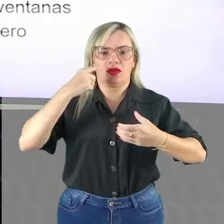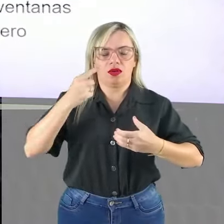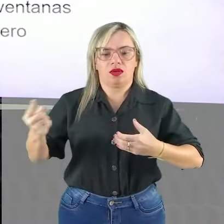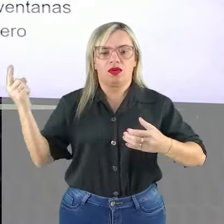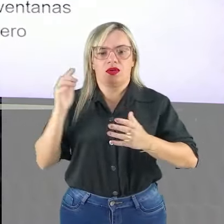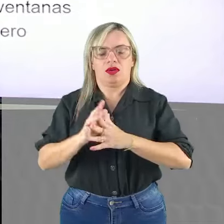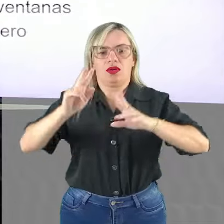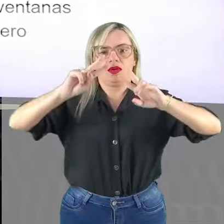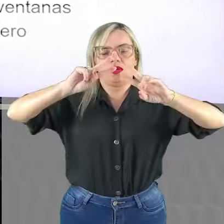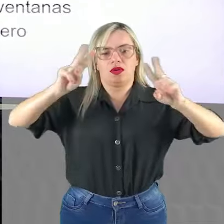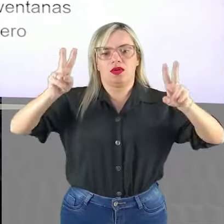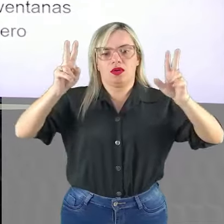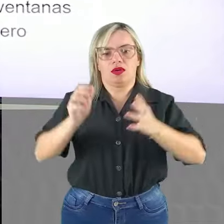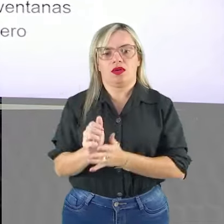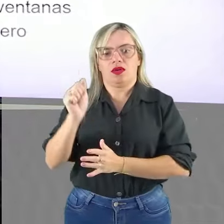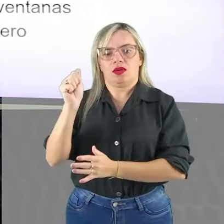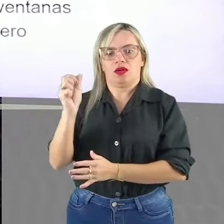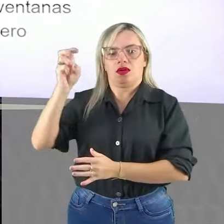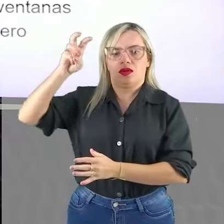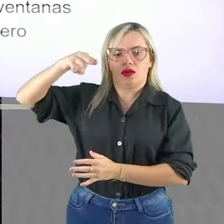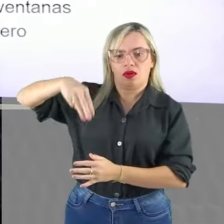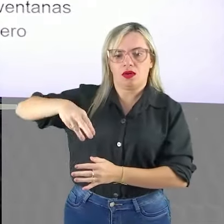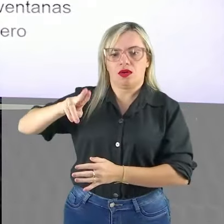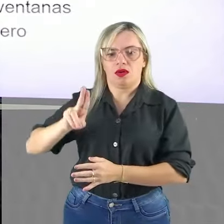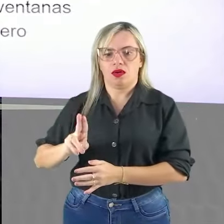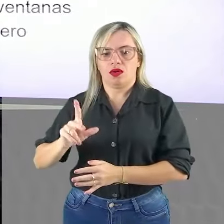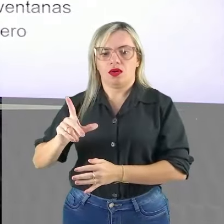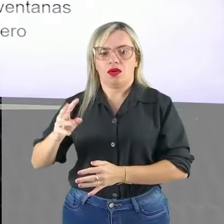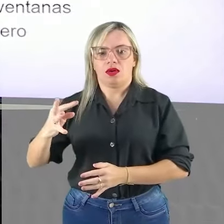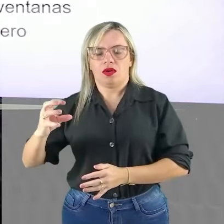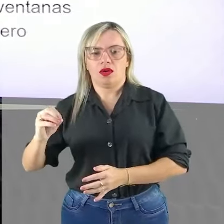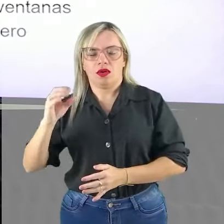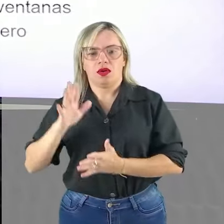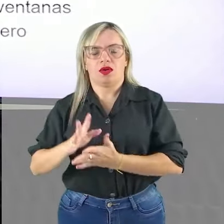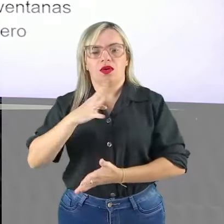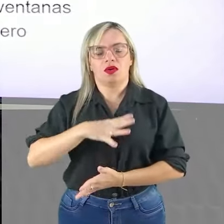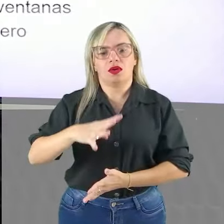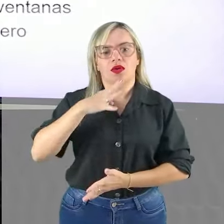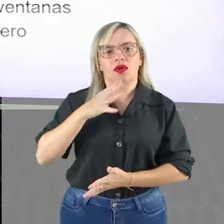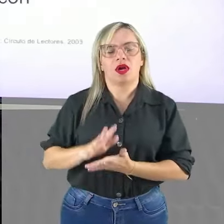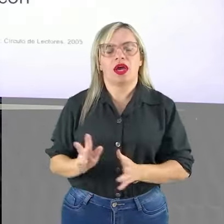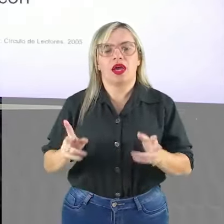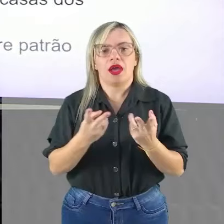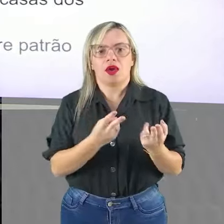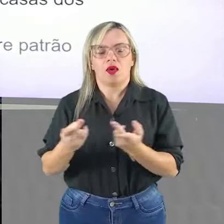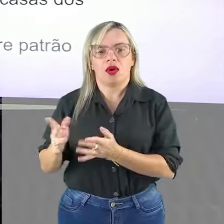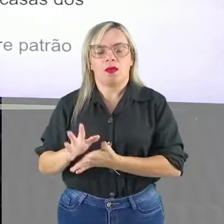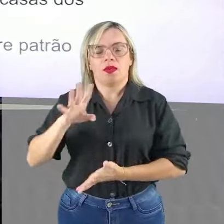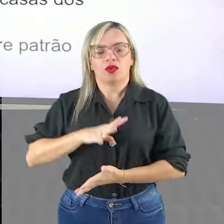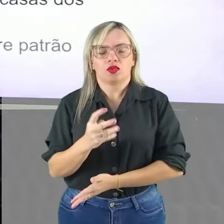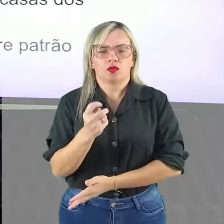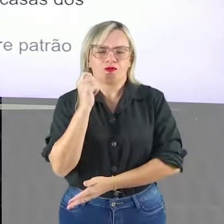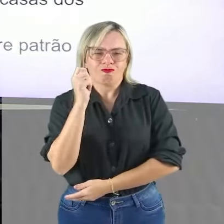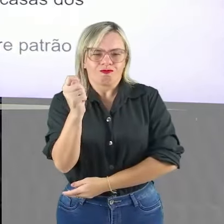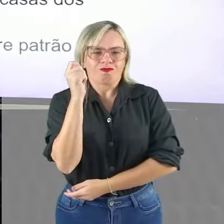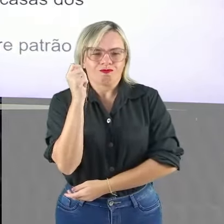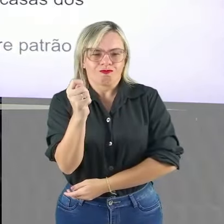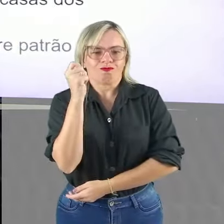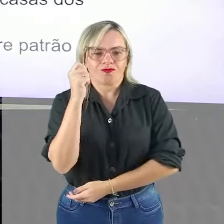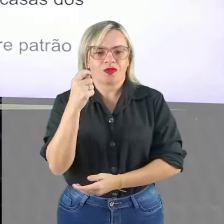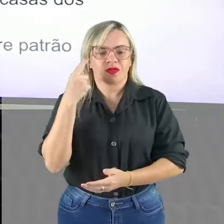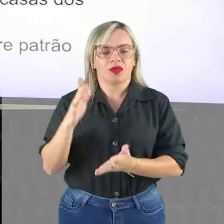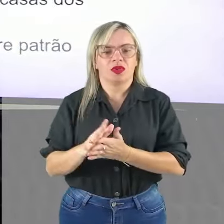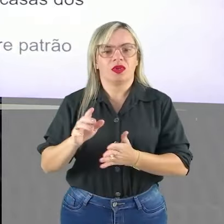o nosso título ele é amuleto né a gente conhece aí amuleto tá igual a português e aí vamos lá pra questão tá